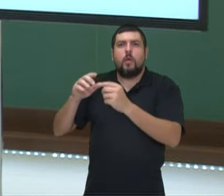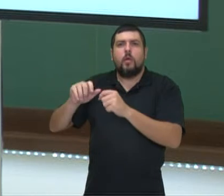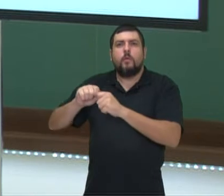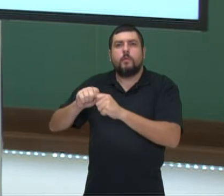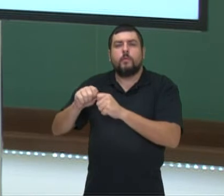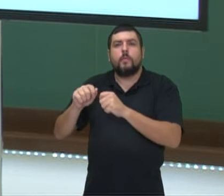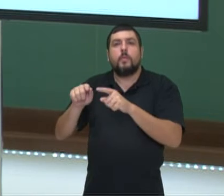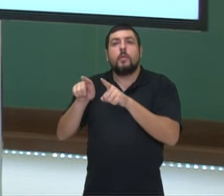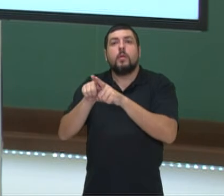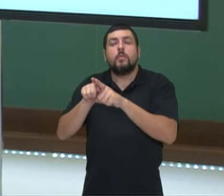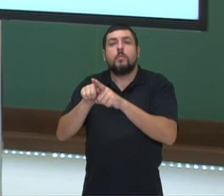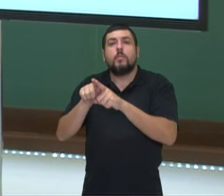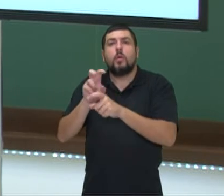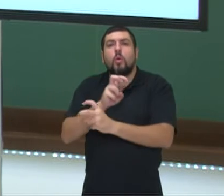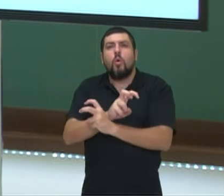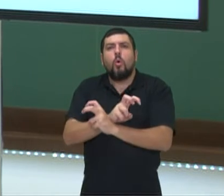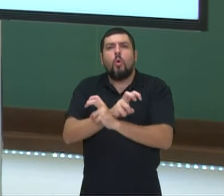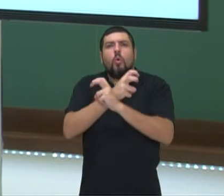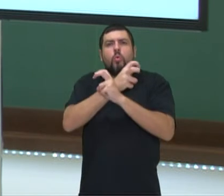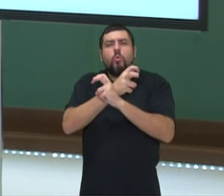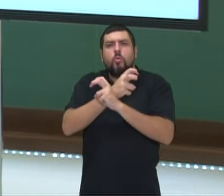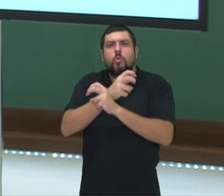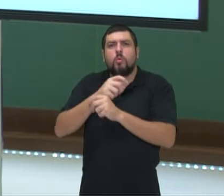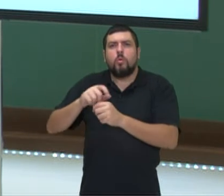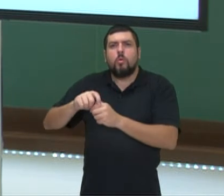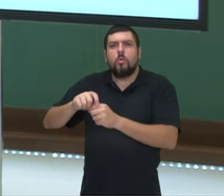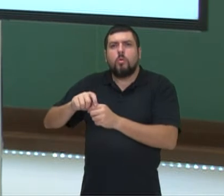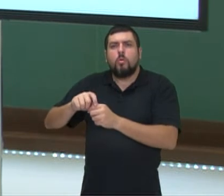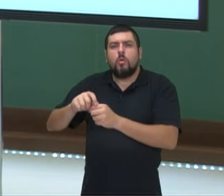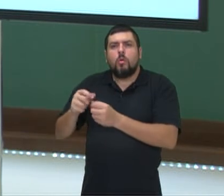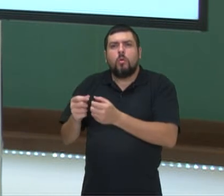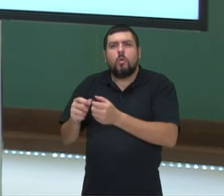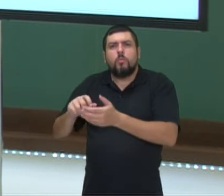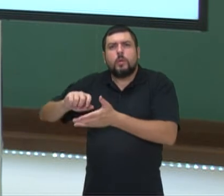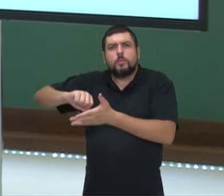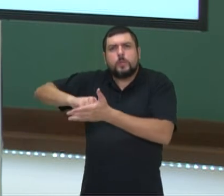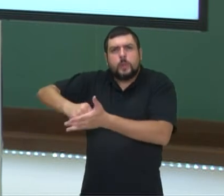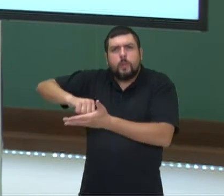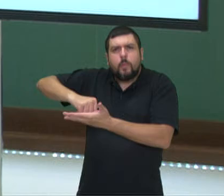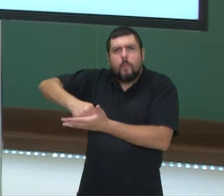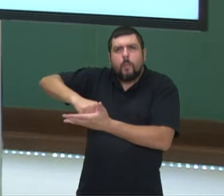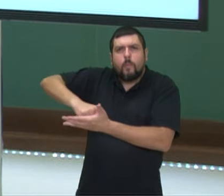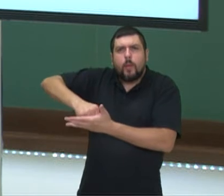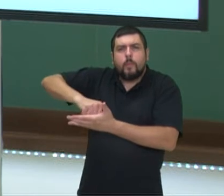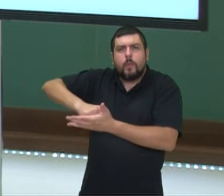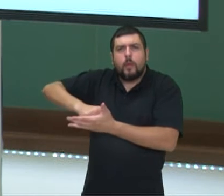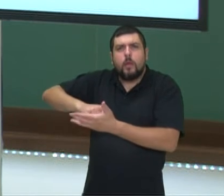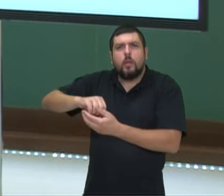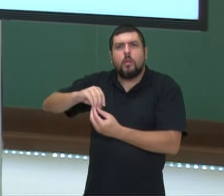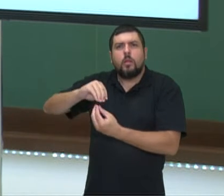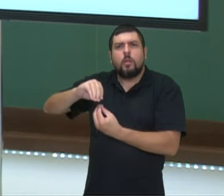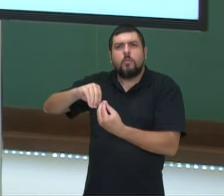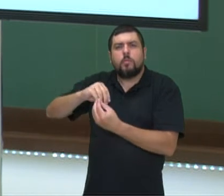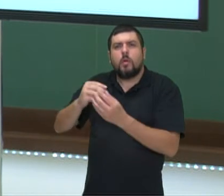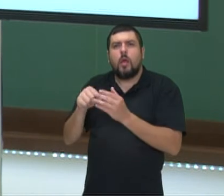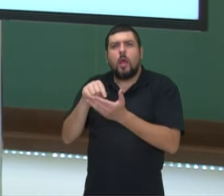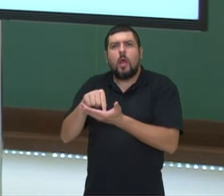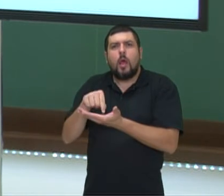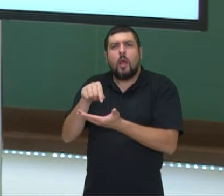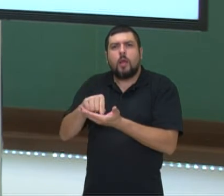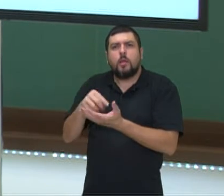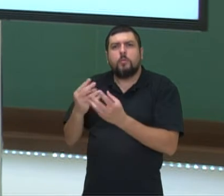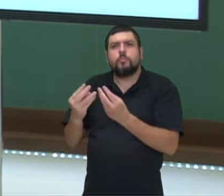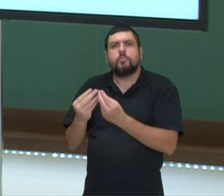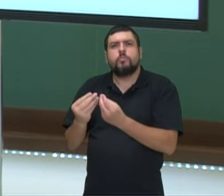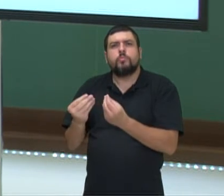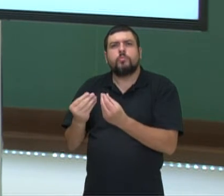osso carbonizado, né, com uma espécie de carvão, ele com algo que aglutinasse, né, que pudesse dar uma viscosidade nessa